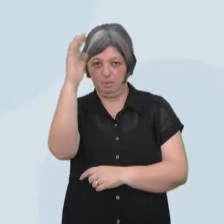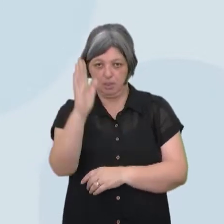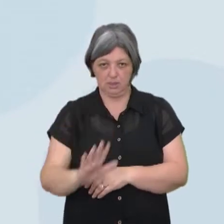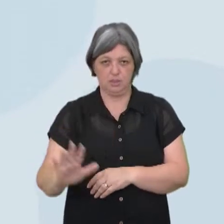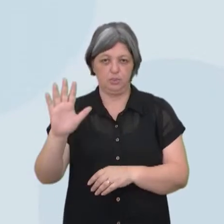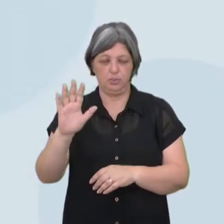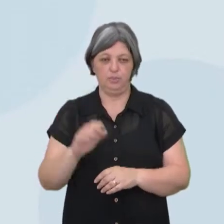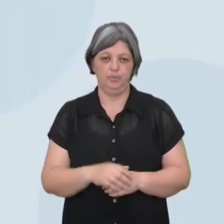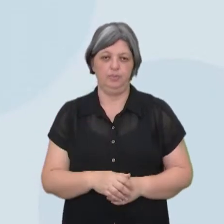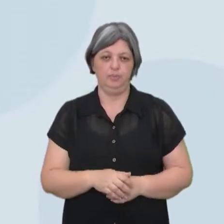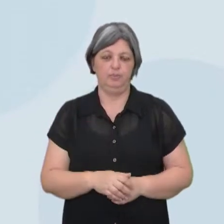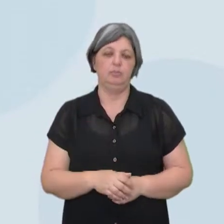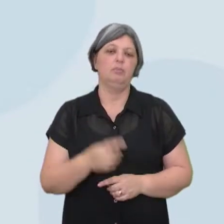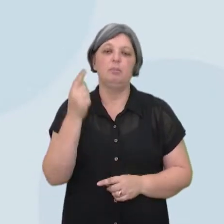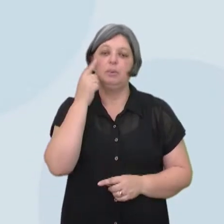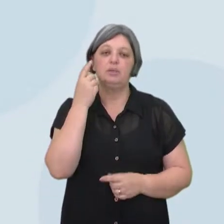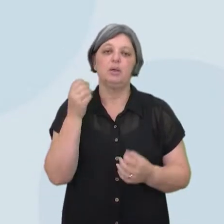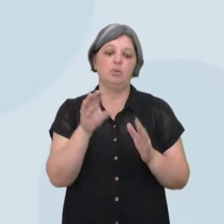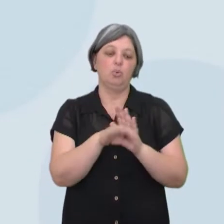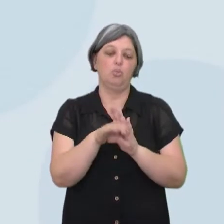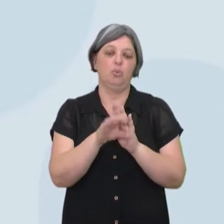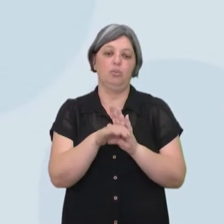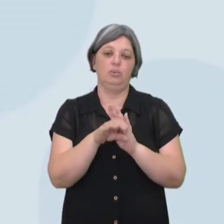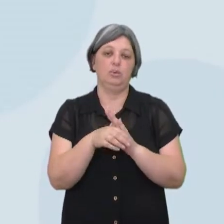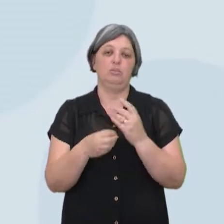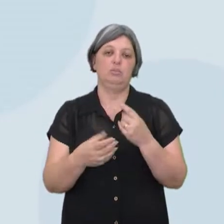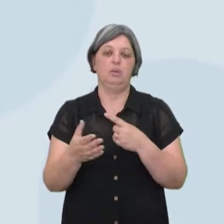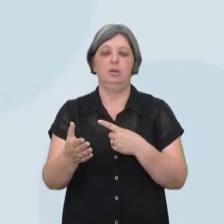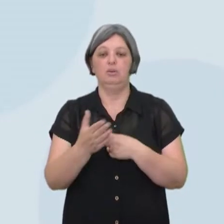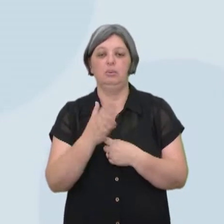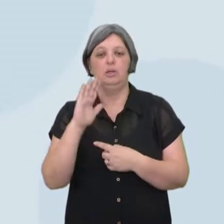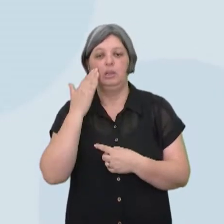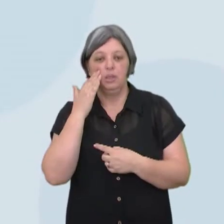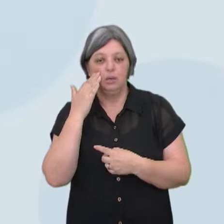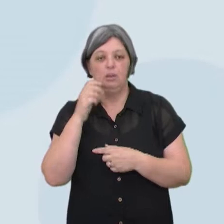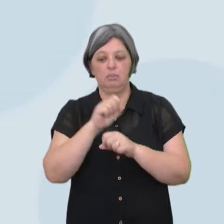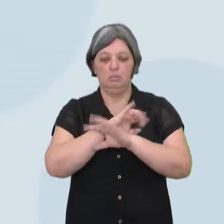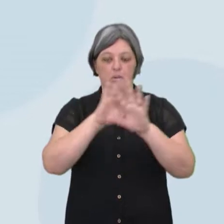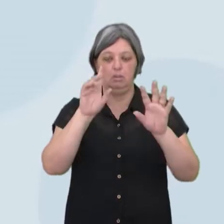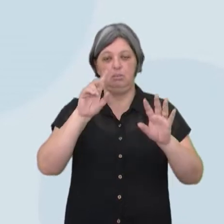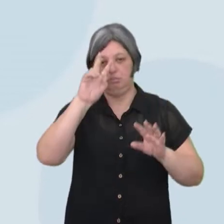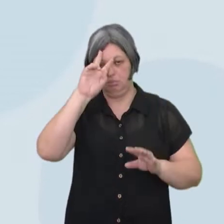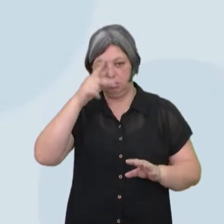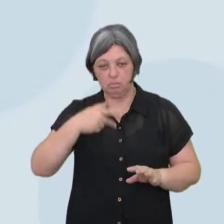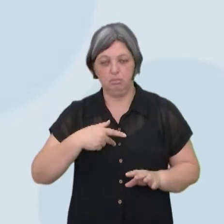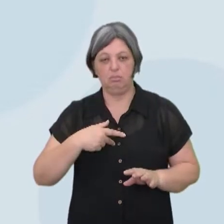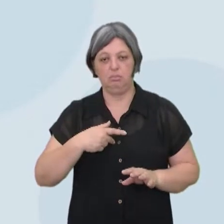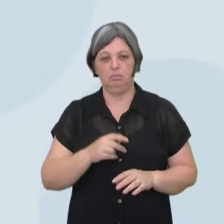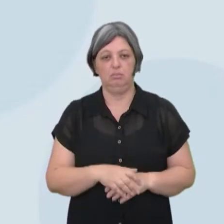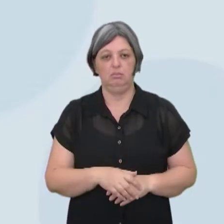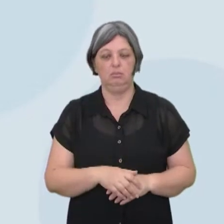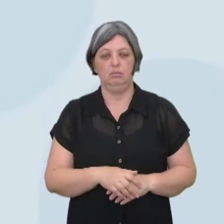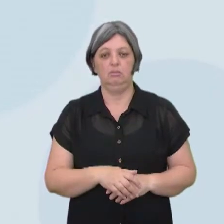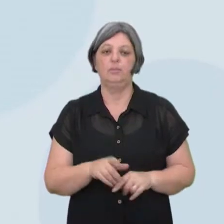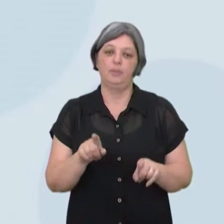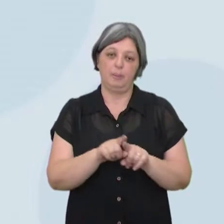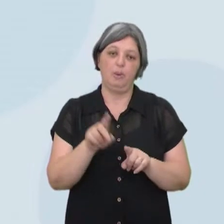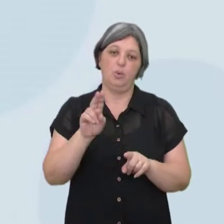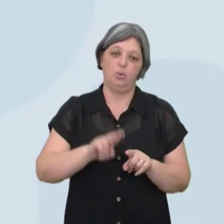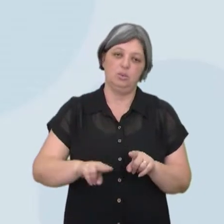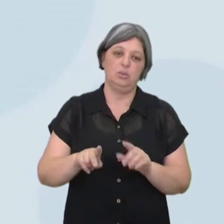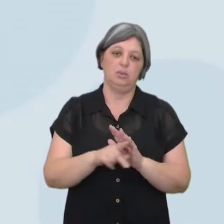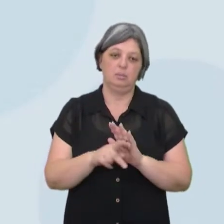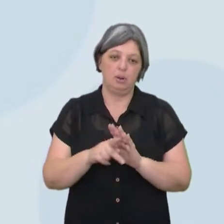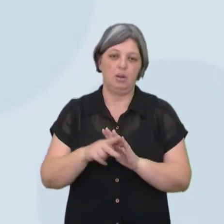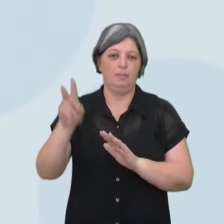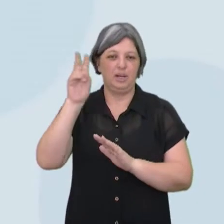Sabendo pensar um pouco mais esses conceitos, nos ajuda a entender um pouco mais sobre nós mesmos, aí se utilizando, por exemplo, o prisma da história,